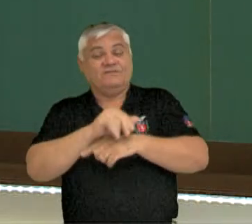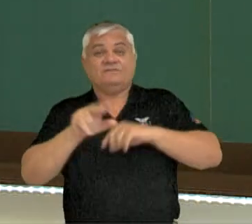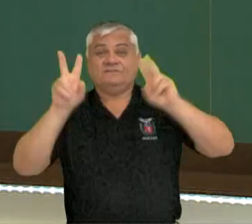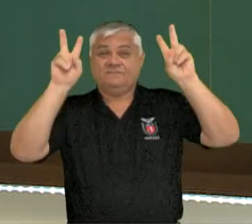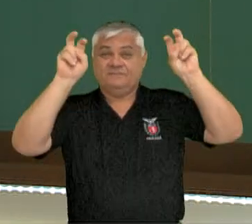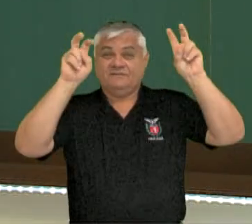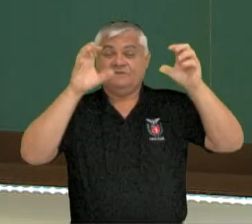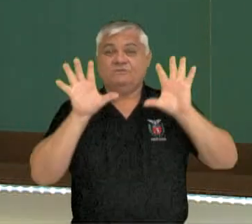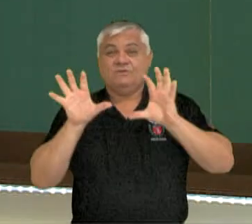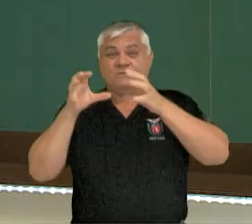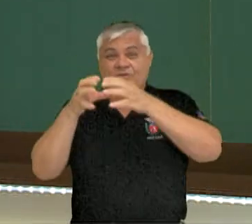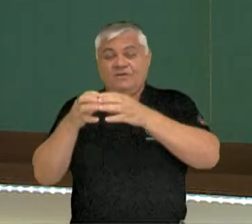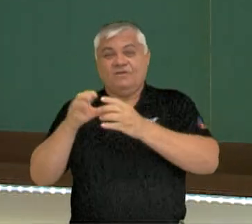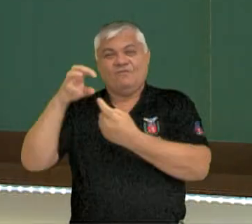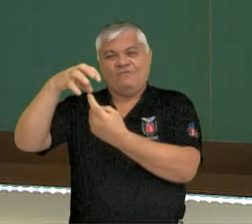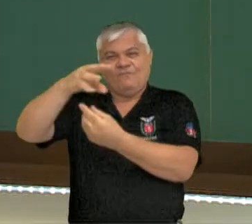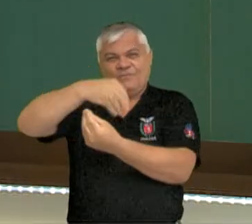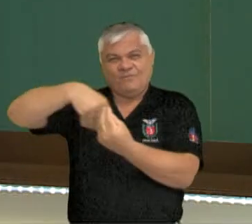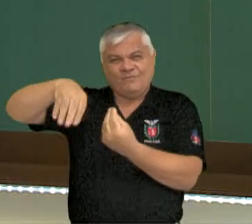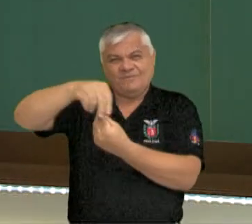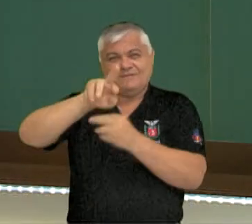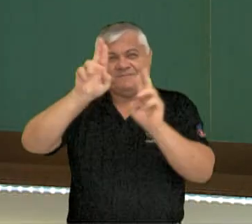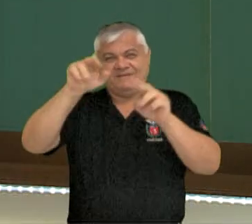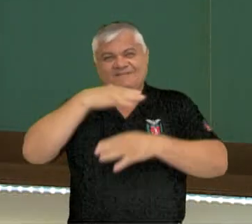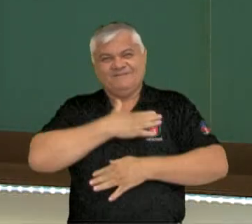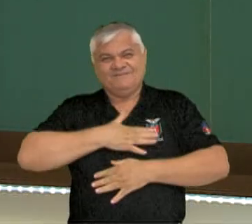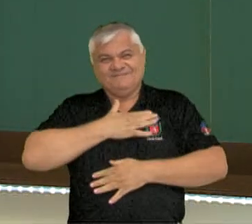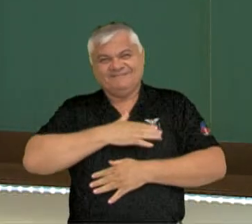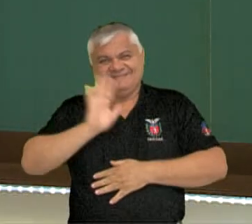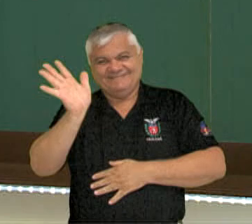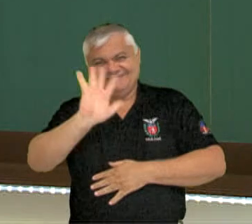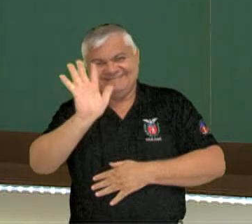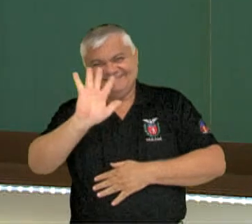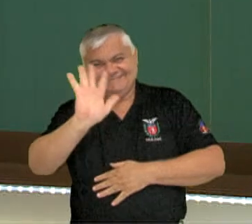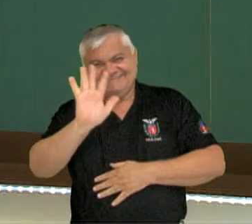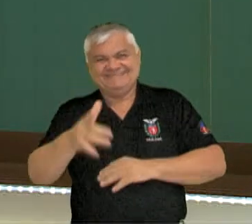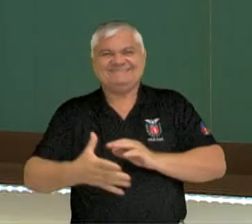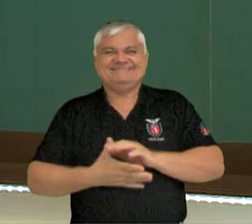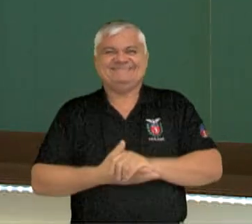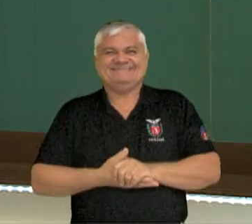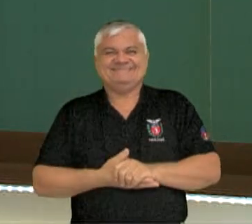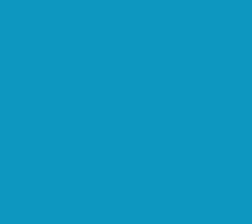vídeo, nós falamos sobre o reino fungi. Espero que vocês tenham gostado e até breve. Tchau!